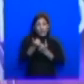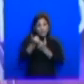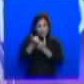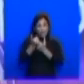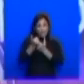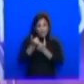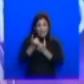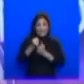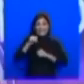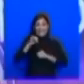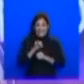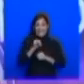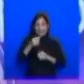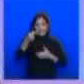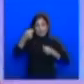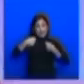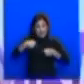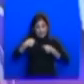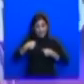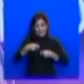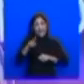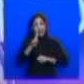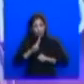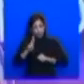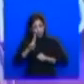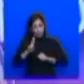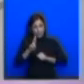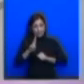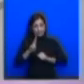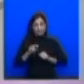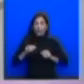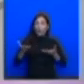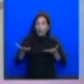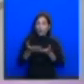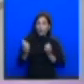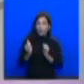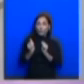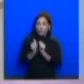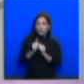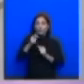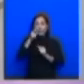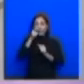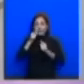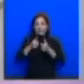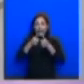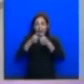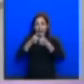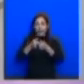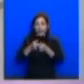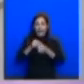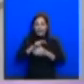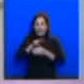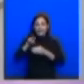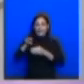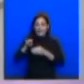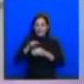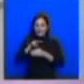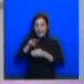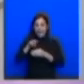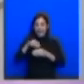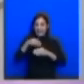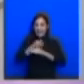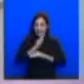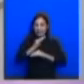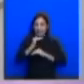globo reserva. Ele será utilizado caso necessário. E hoje aqui conosco, para conferir os nossos sorteios e